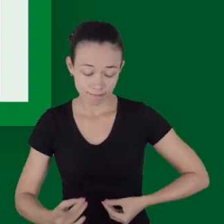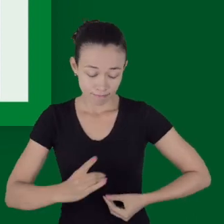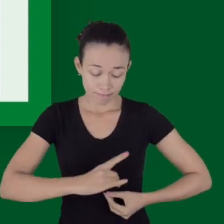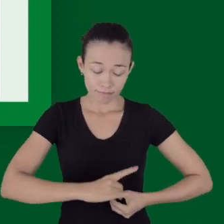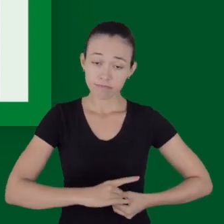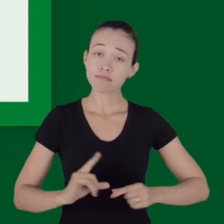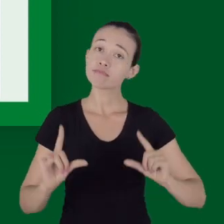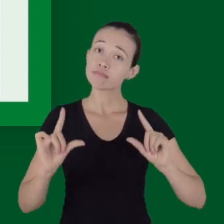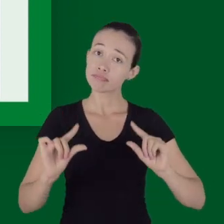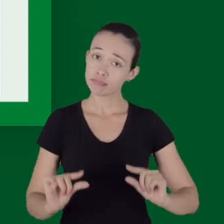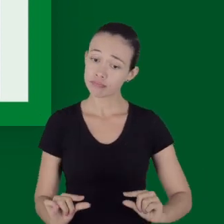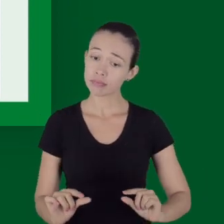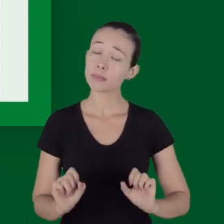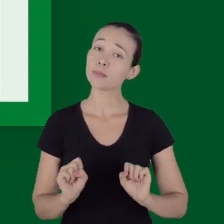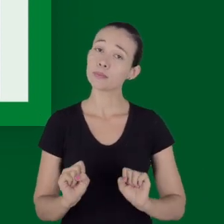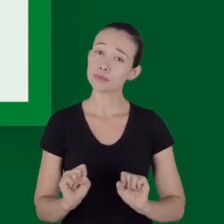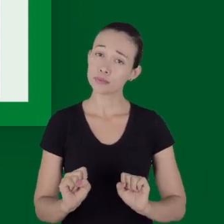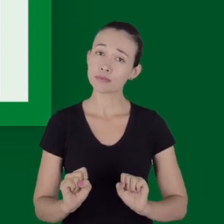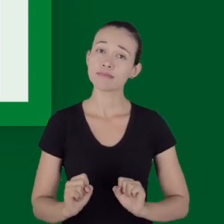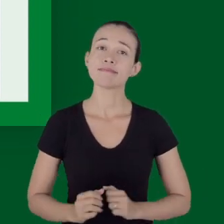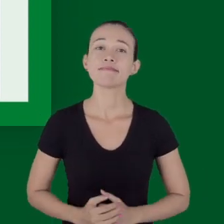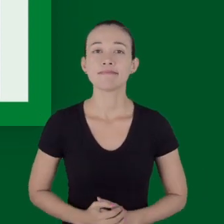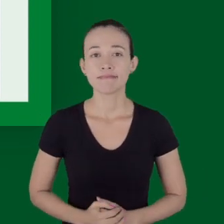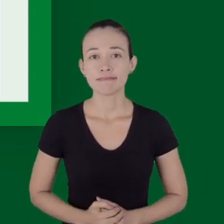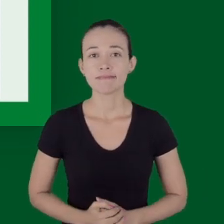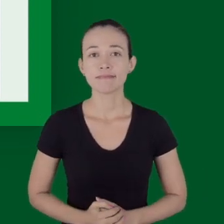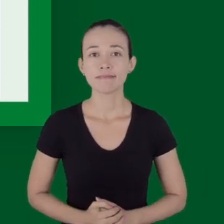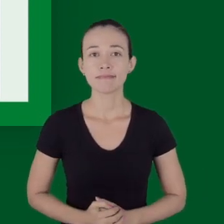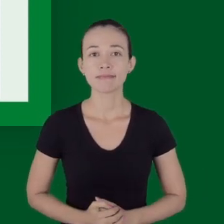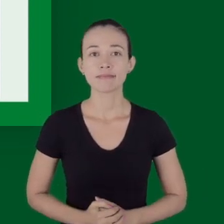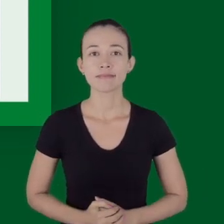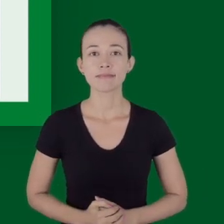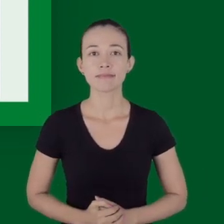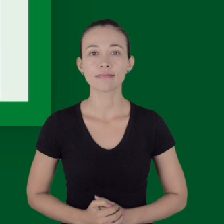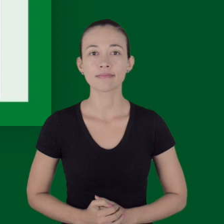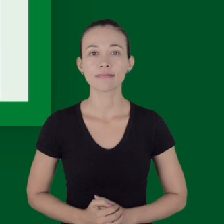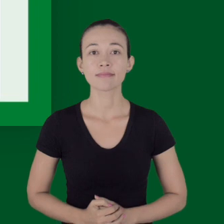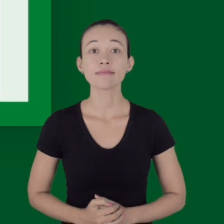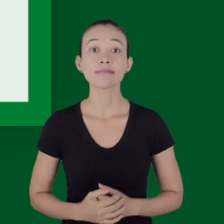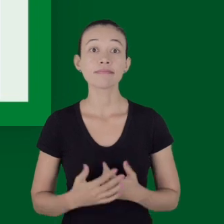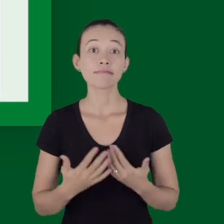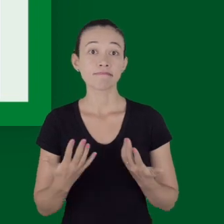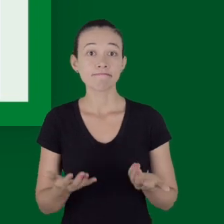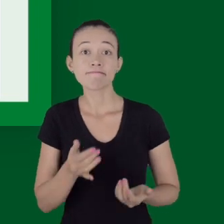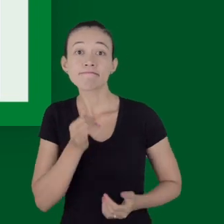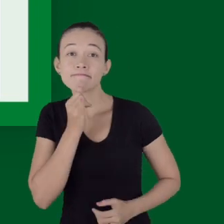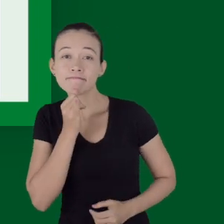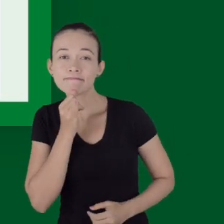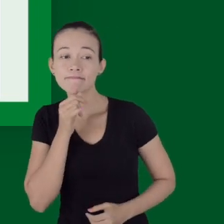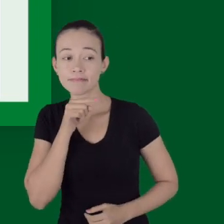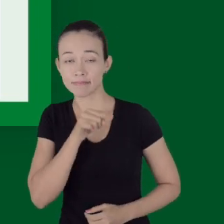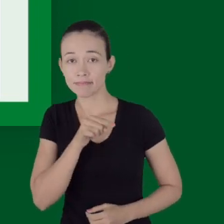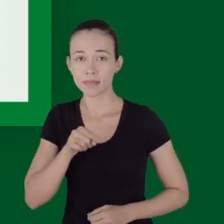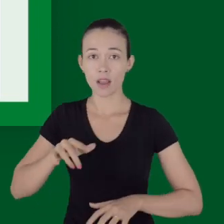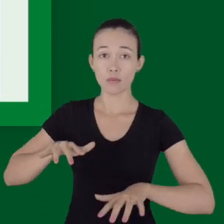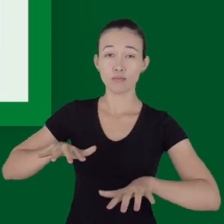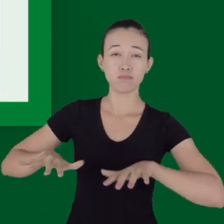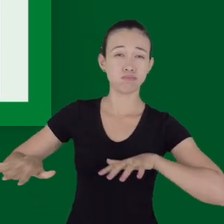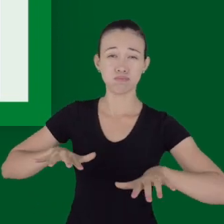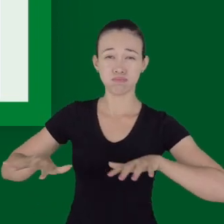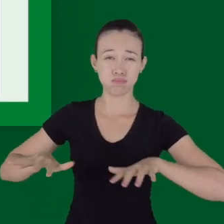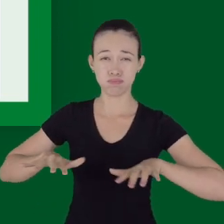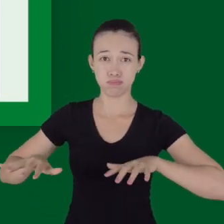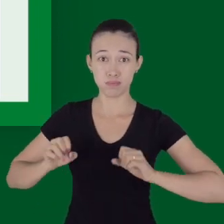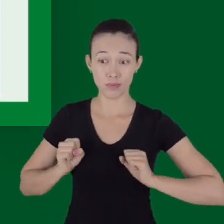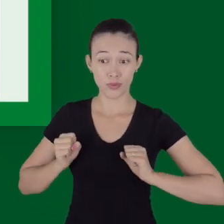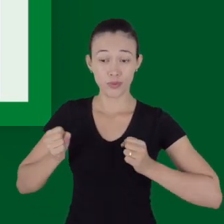essa situação da glicose cair. Então, se o exercício é muito intenso, muito prolongado, o